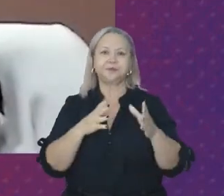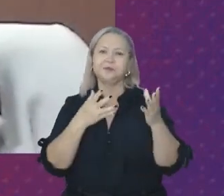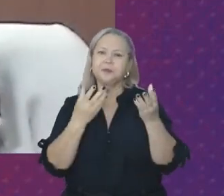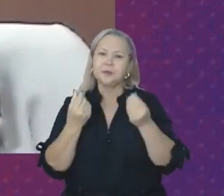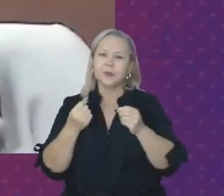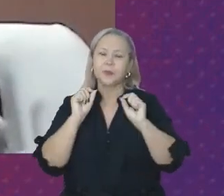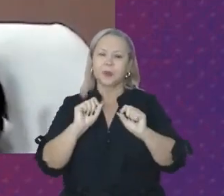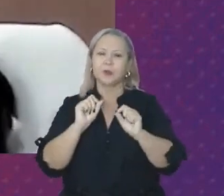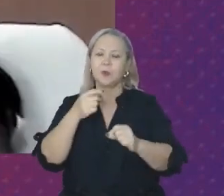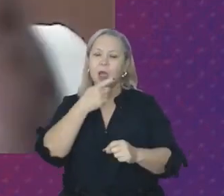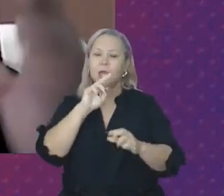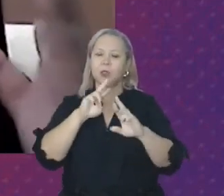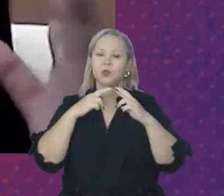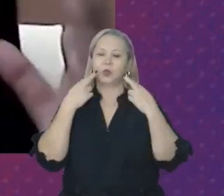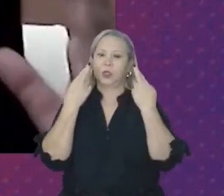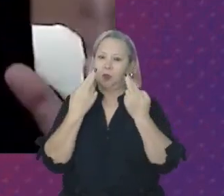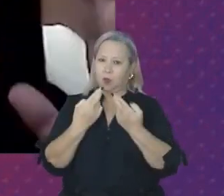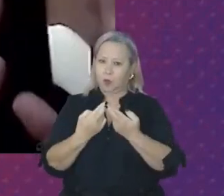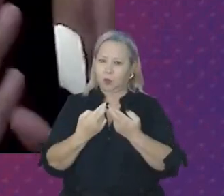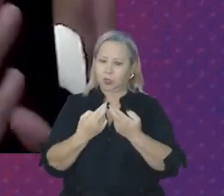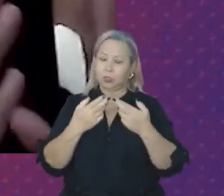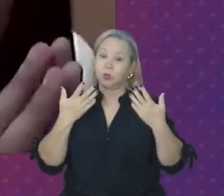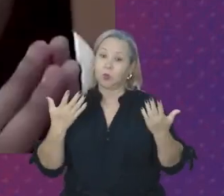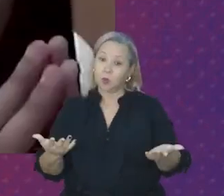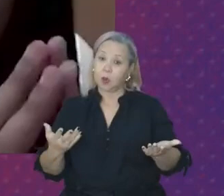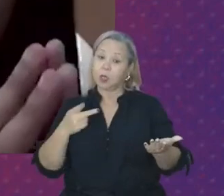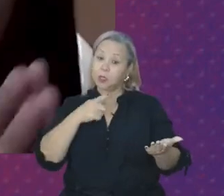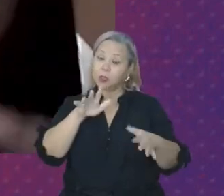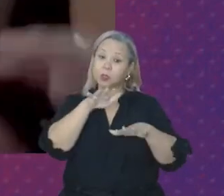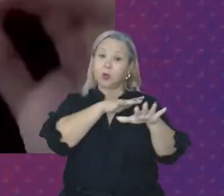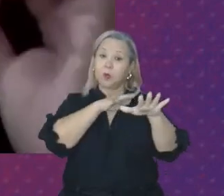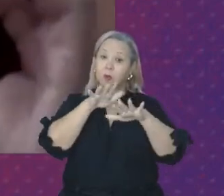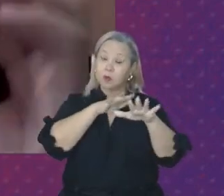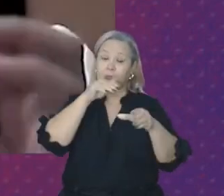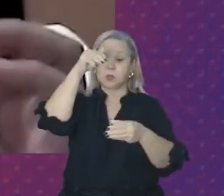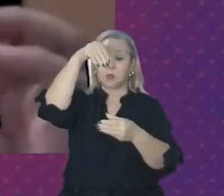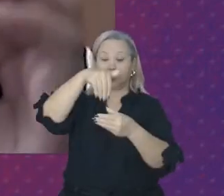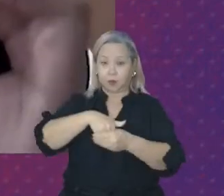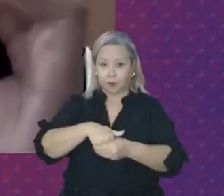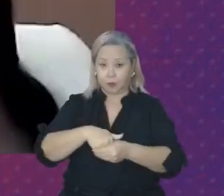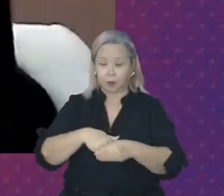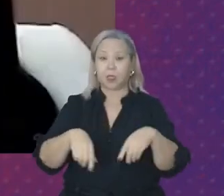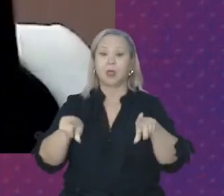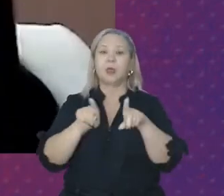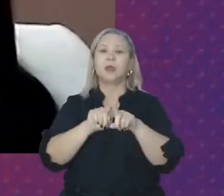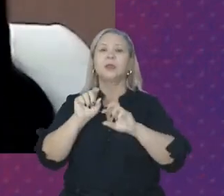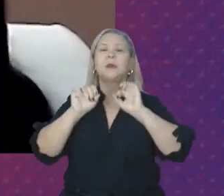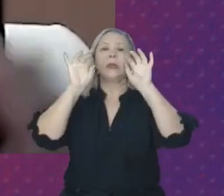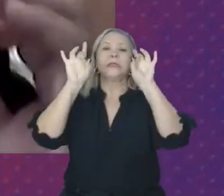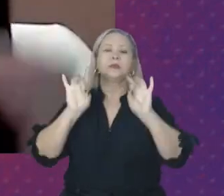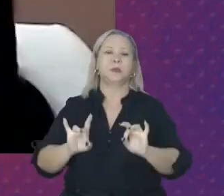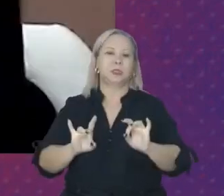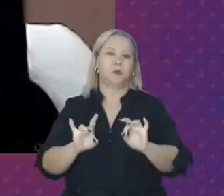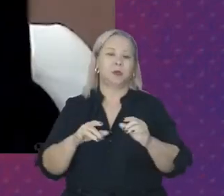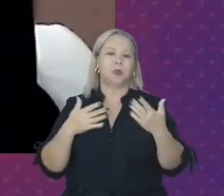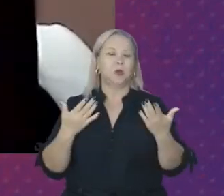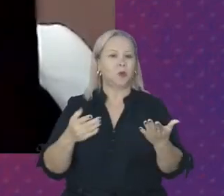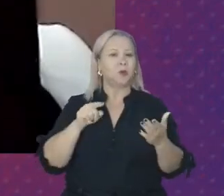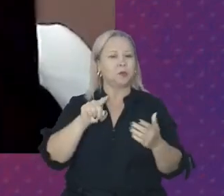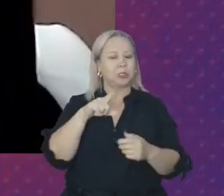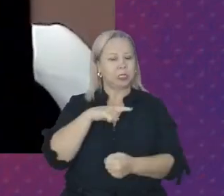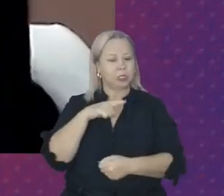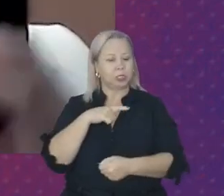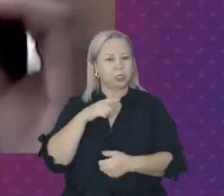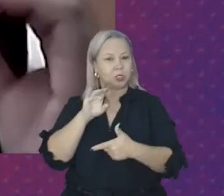para as tuas reuniões, quanto para as mobilizações do voto. E também, especialmente, quando você tiver